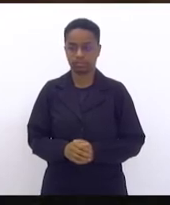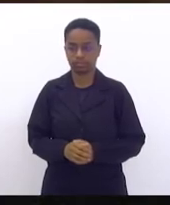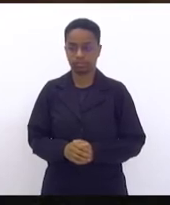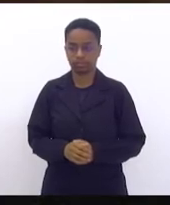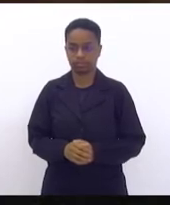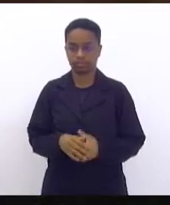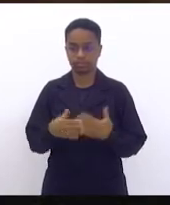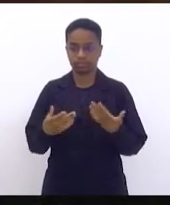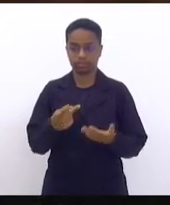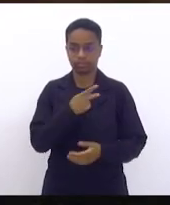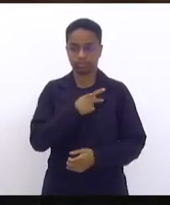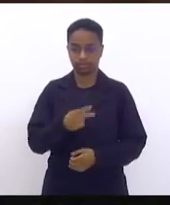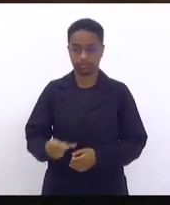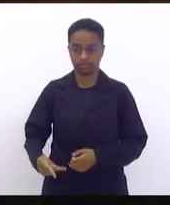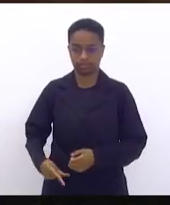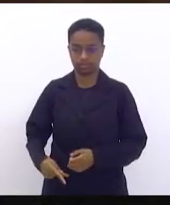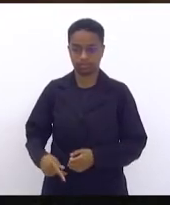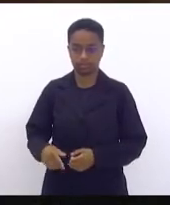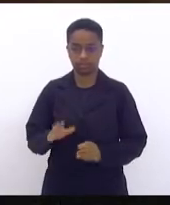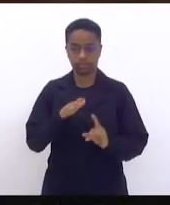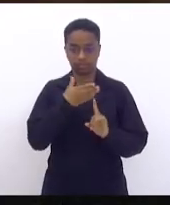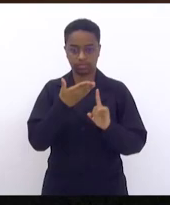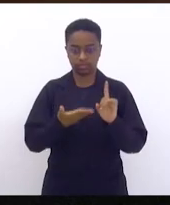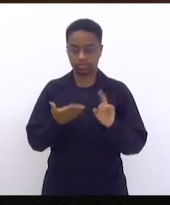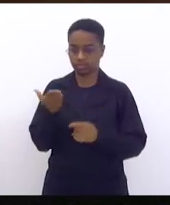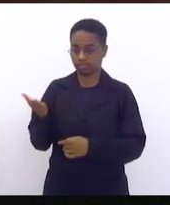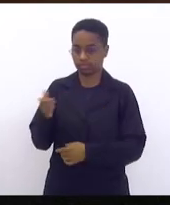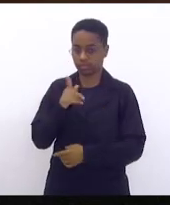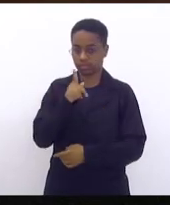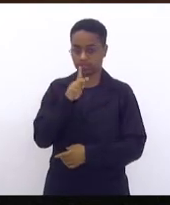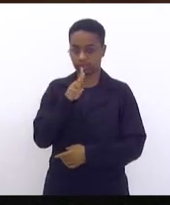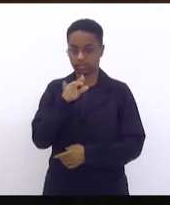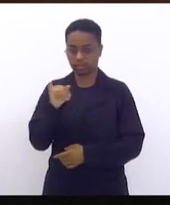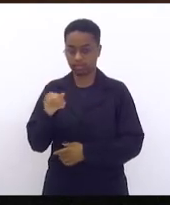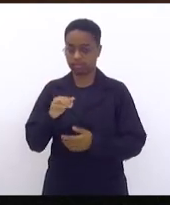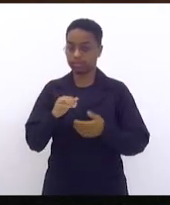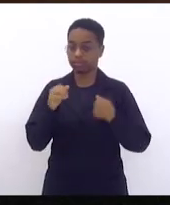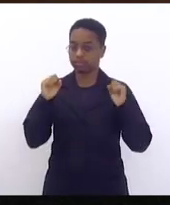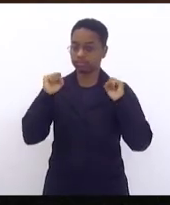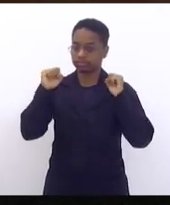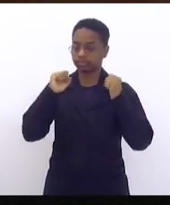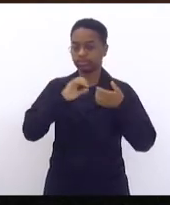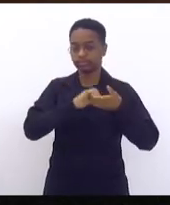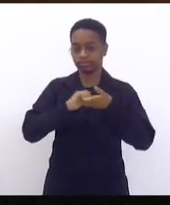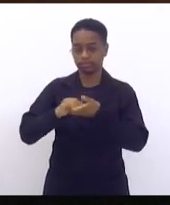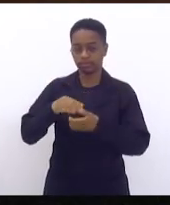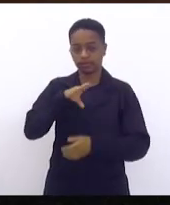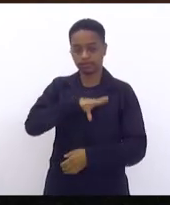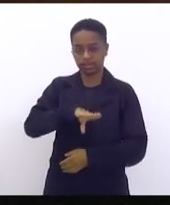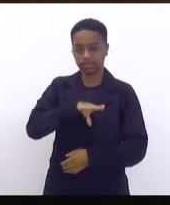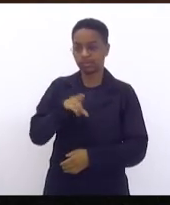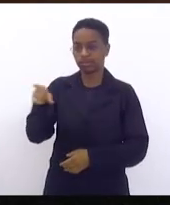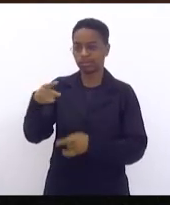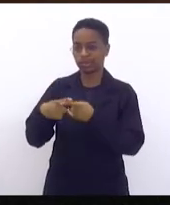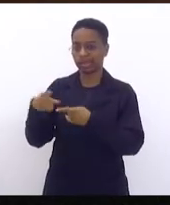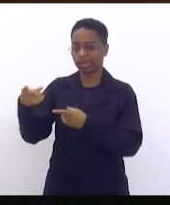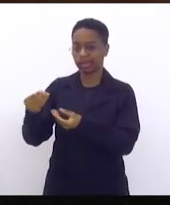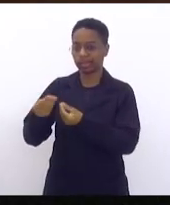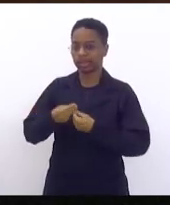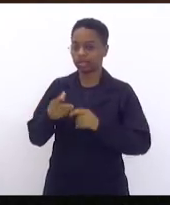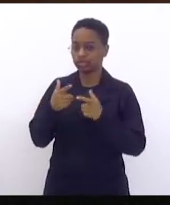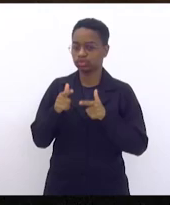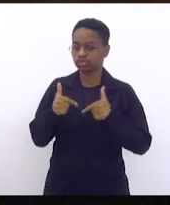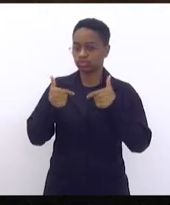Senhor presidente, em homenagem ao Gui, saudações vascaínas a todos nós. O Gui dá a maior sorte para o nosso timão lá, viu,